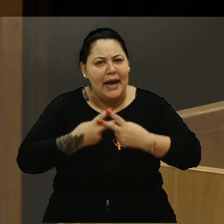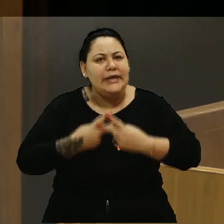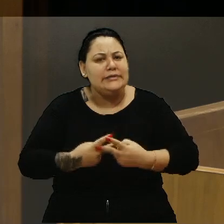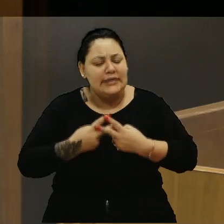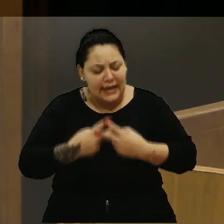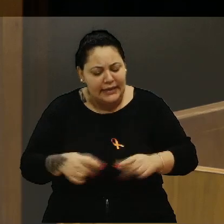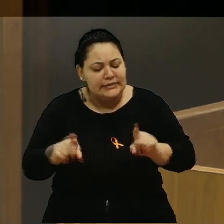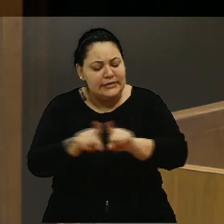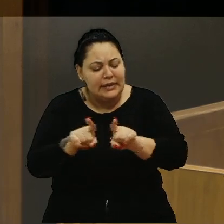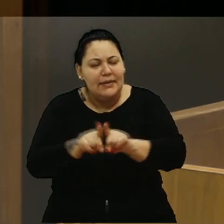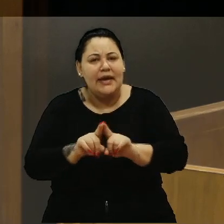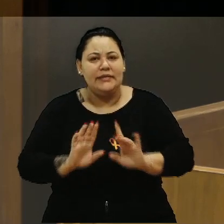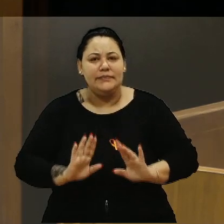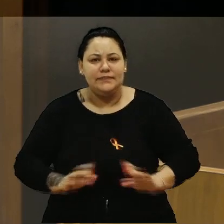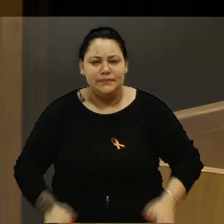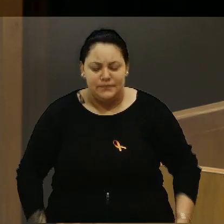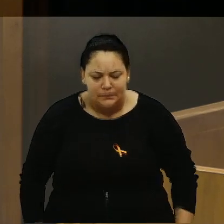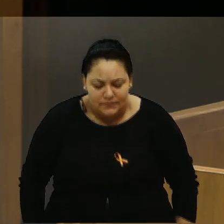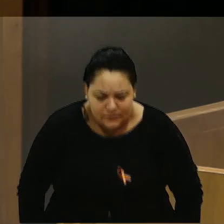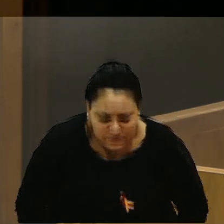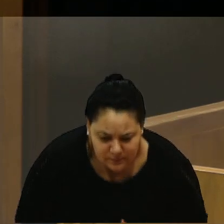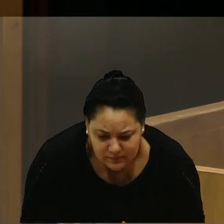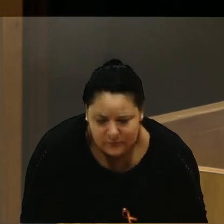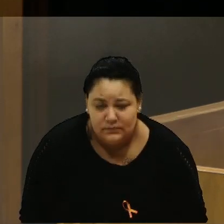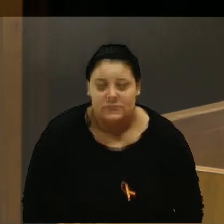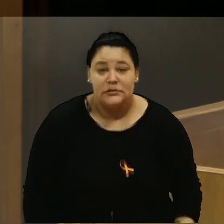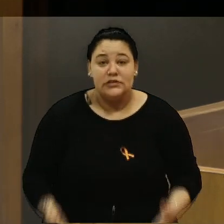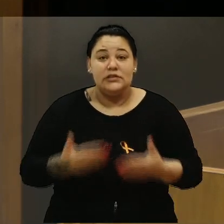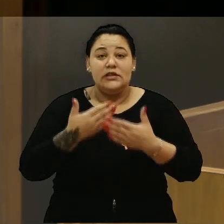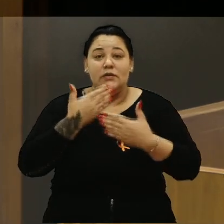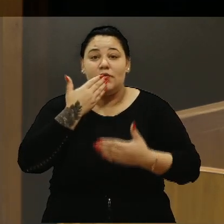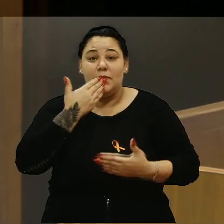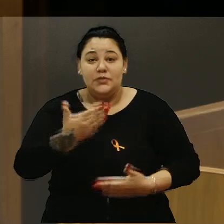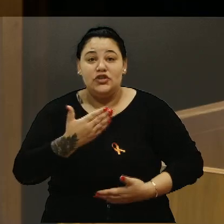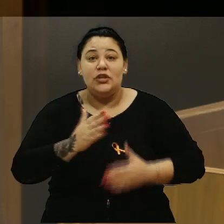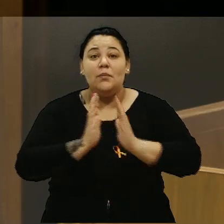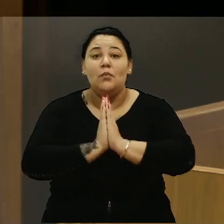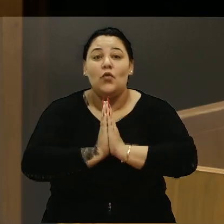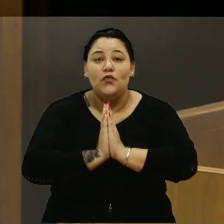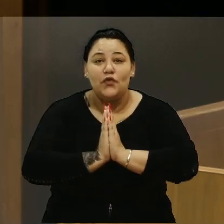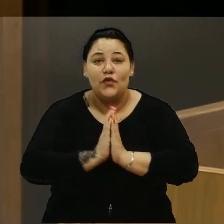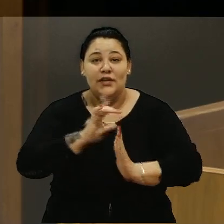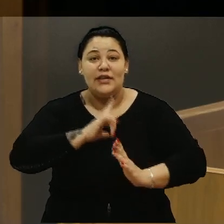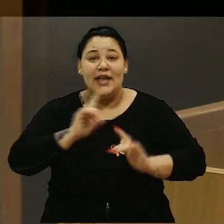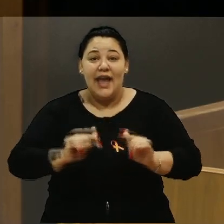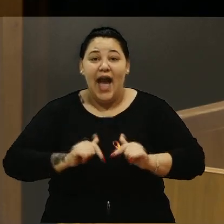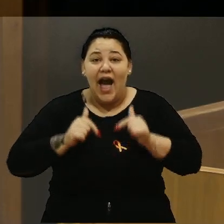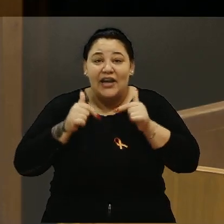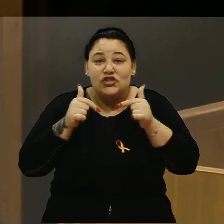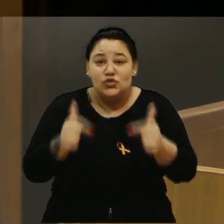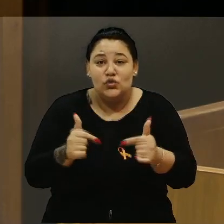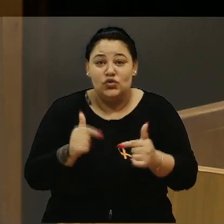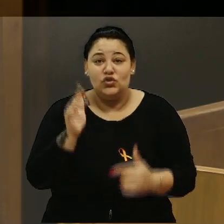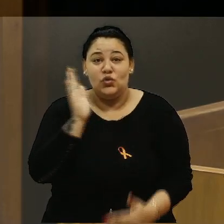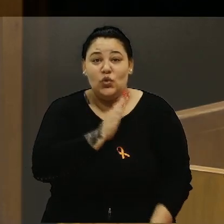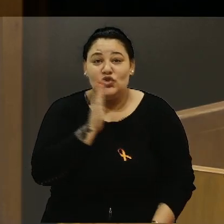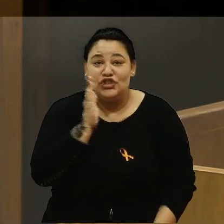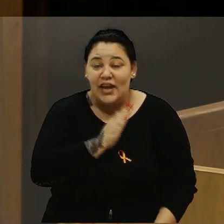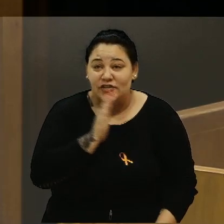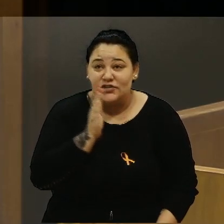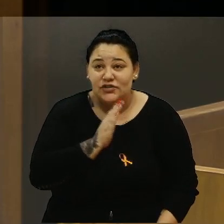E da paciência. Então eu peço encarecidamente que medidas urgentes sejam